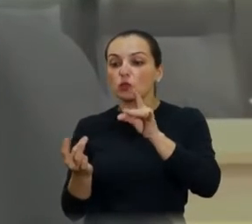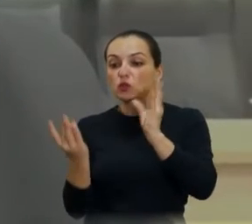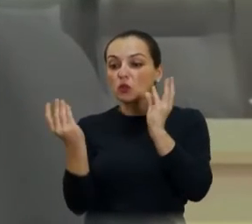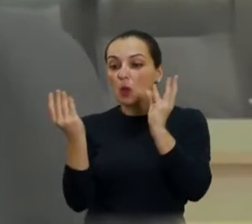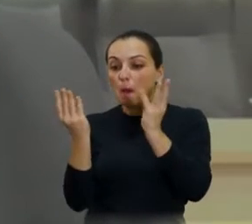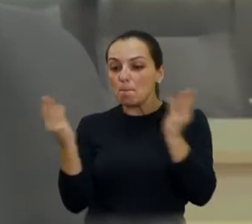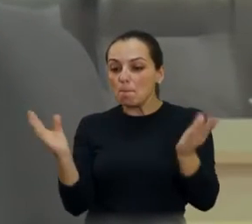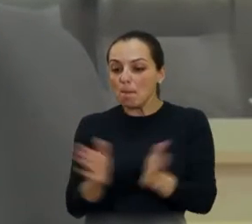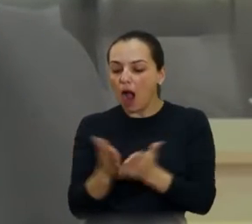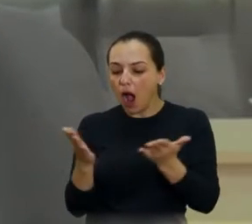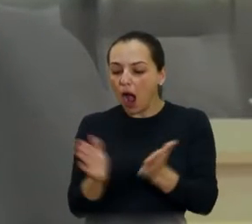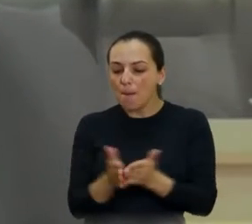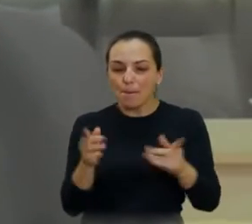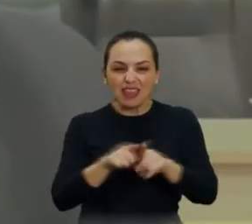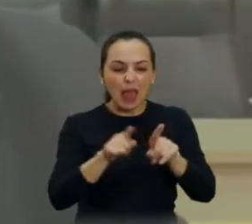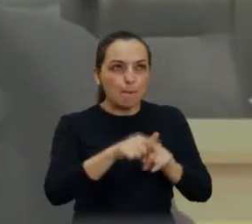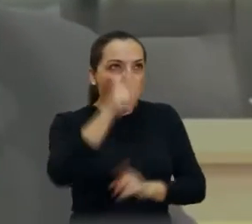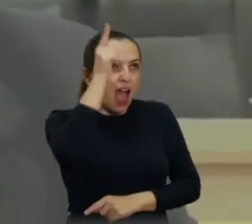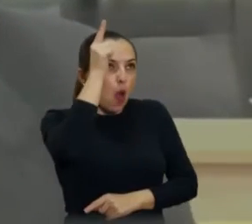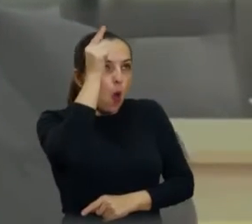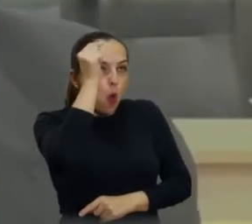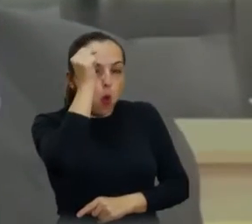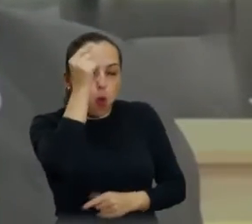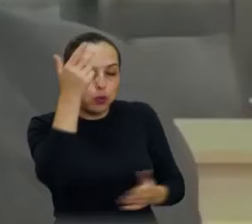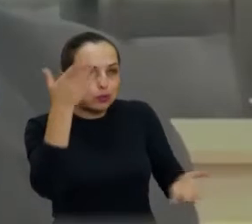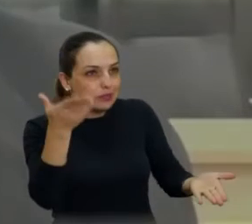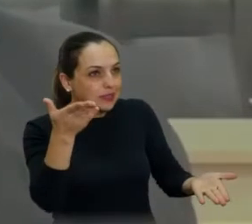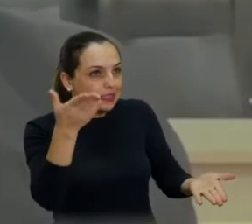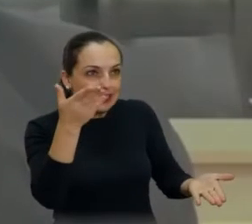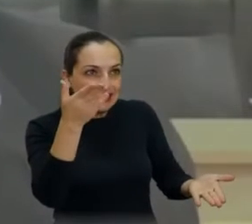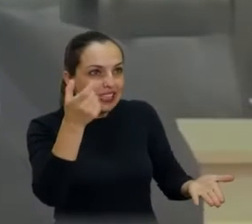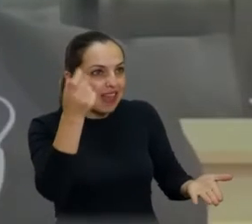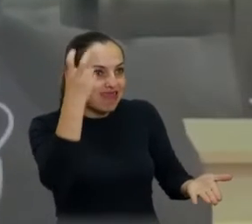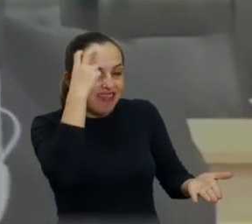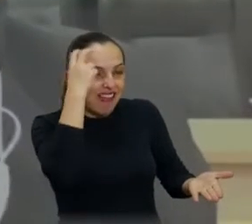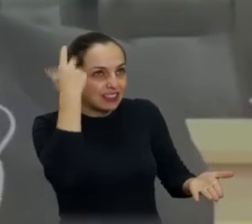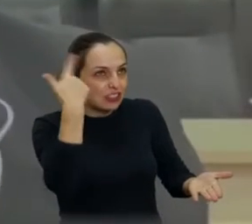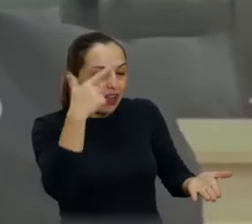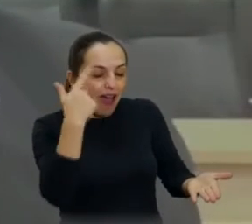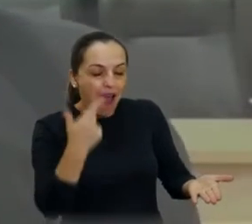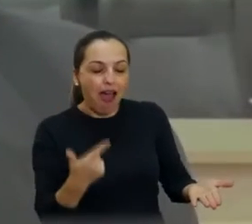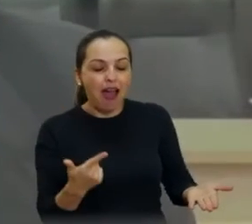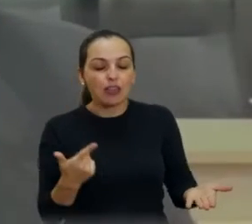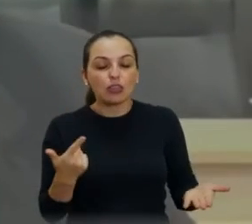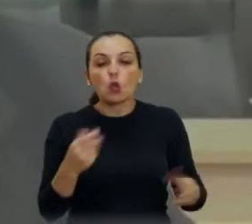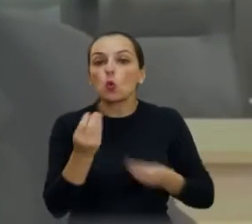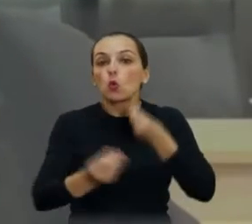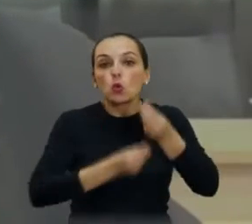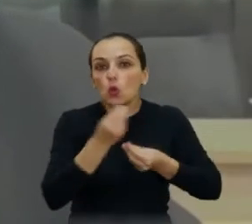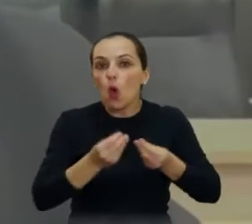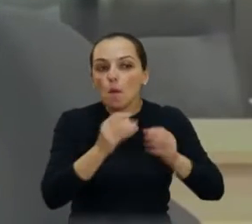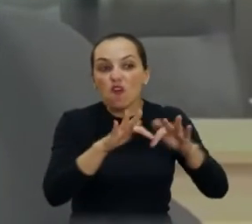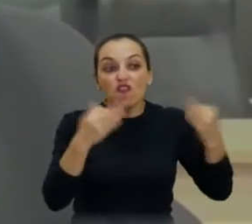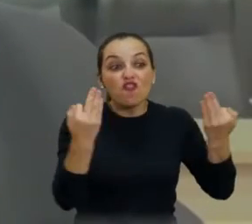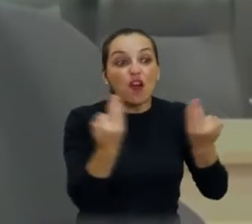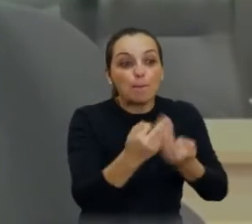intelectualmente. Porque em Araraquara não dá para esconder se tivesse uma família comendo gato.